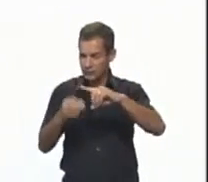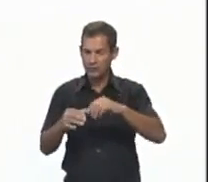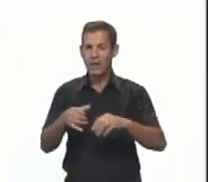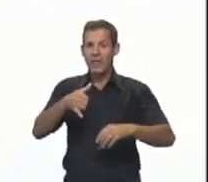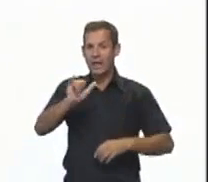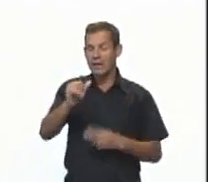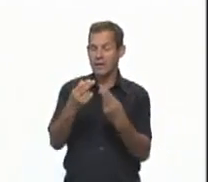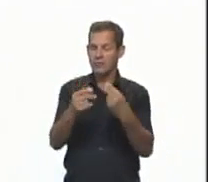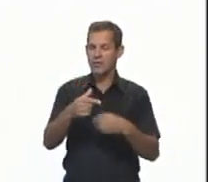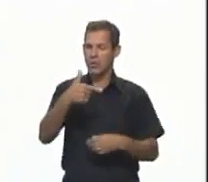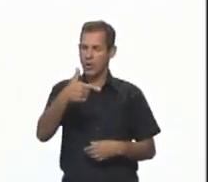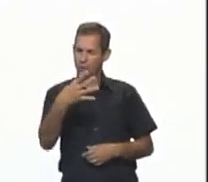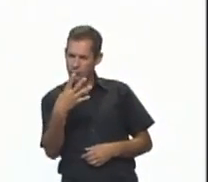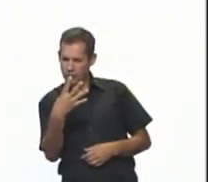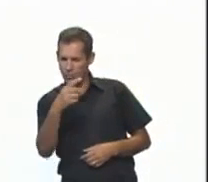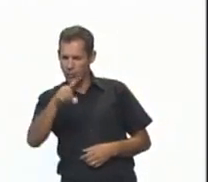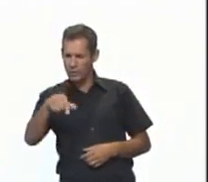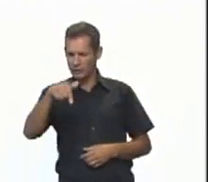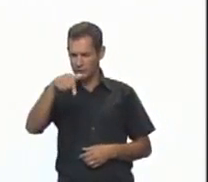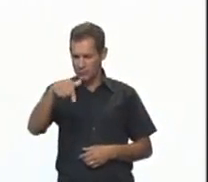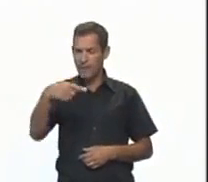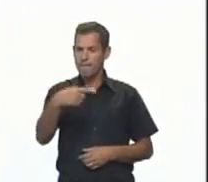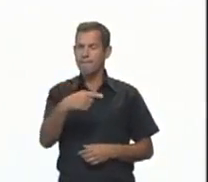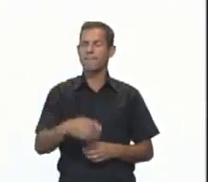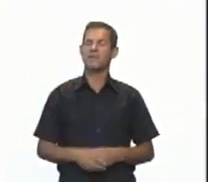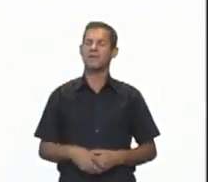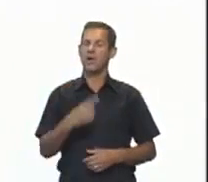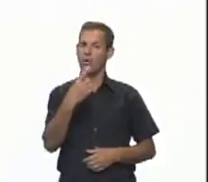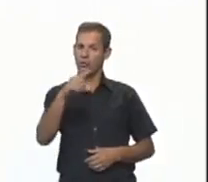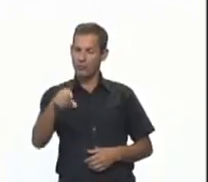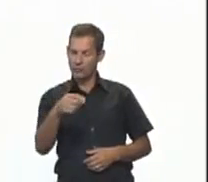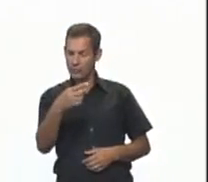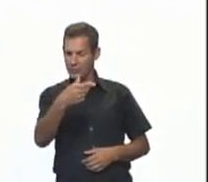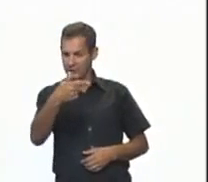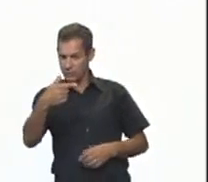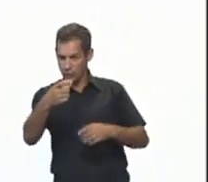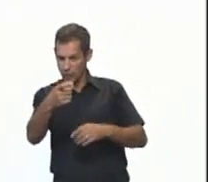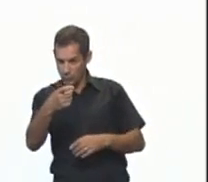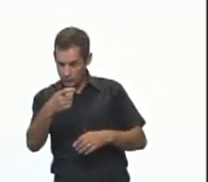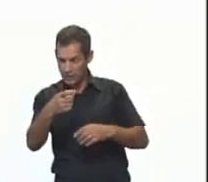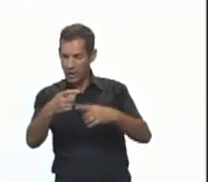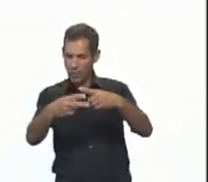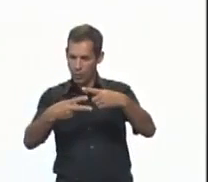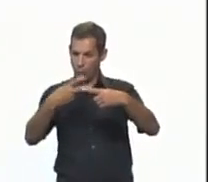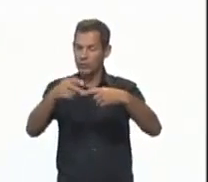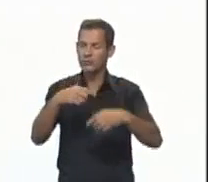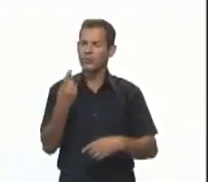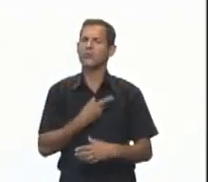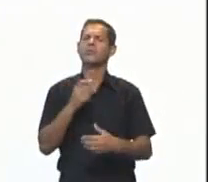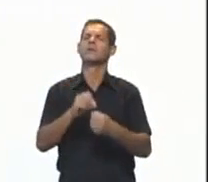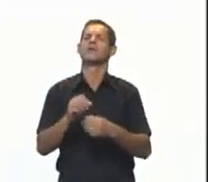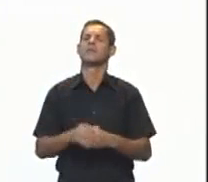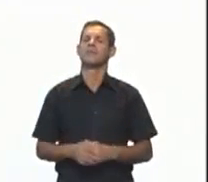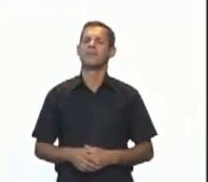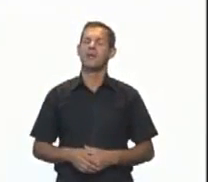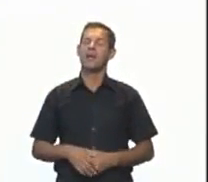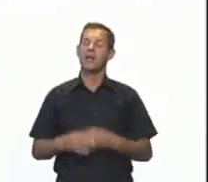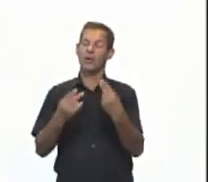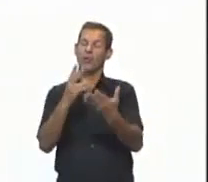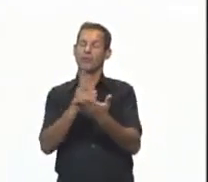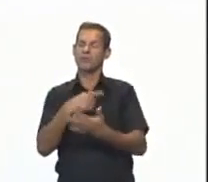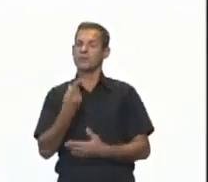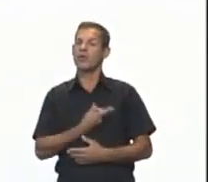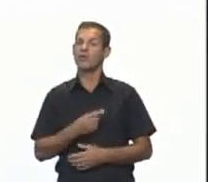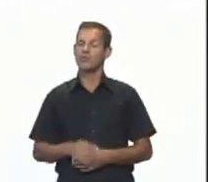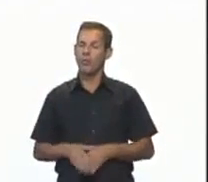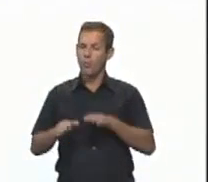é igual a 24,7 menos 1,12 de x ao quadrado. Como que a gente faz isso? Do mesmo jeito, a gente